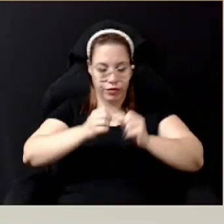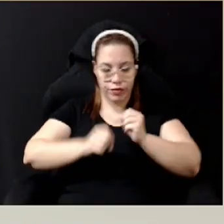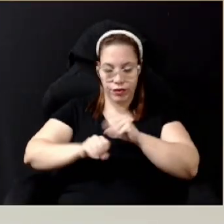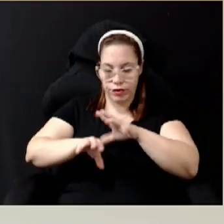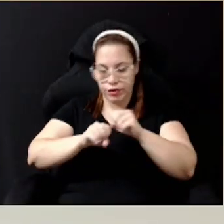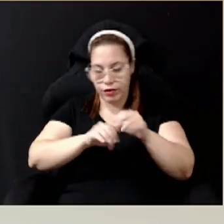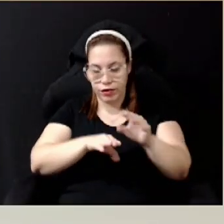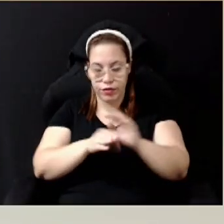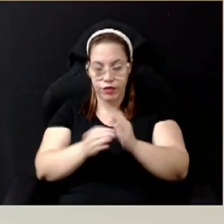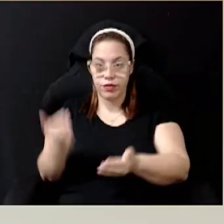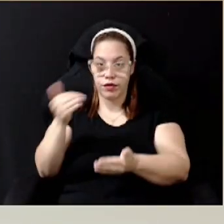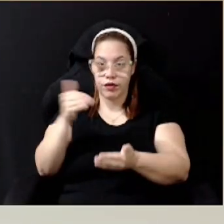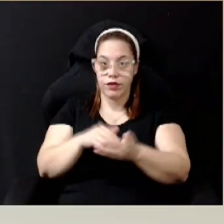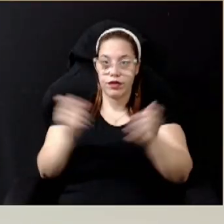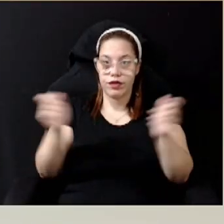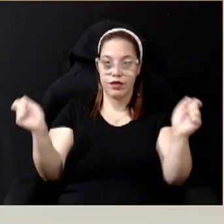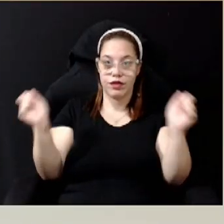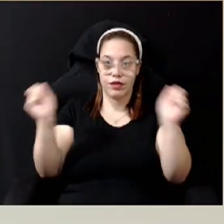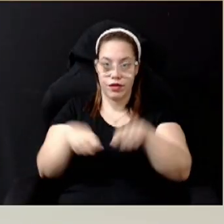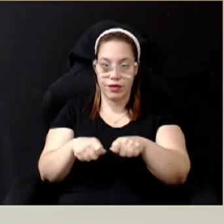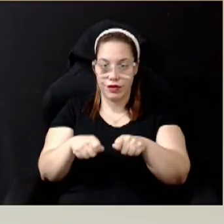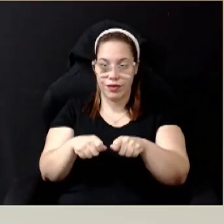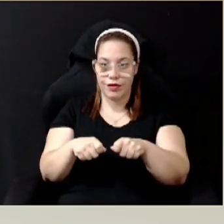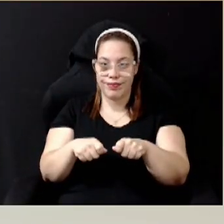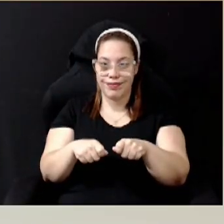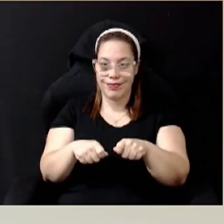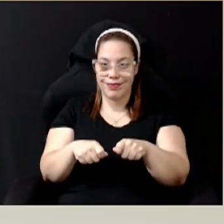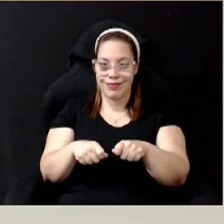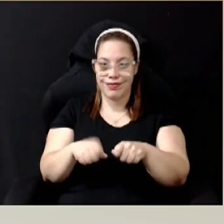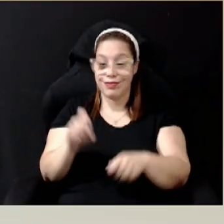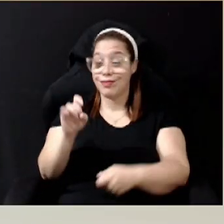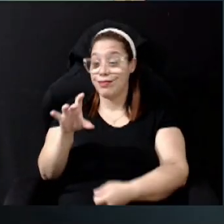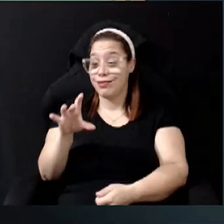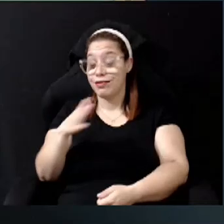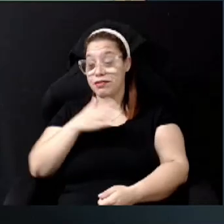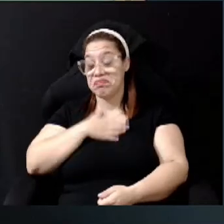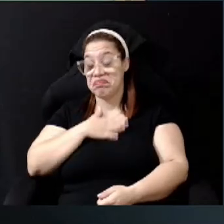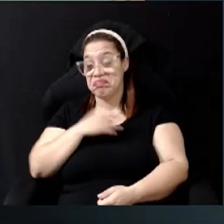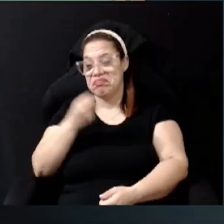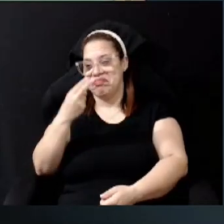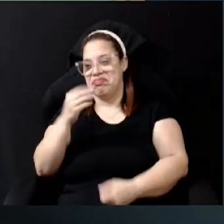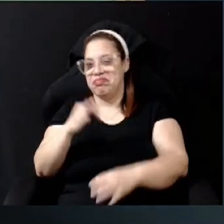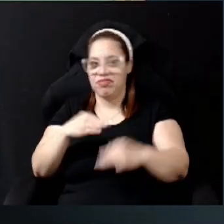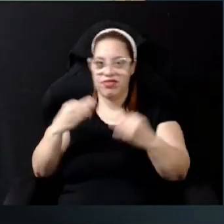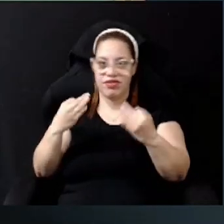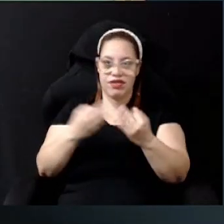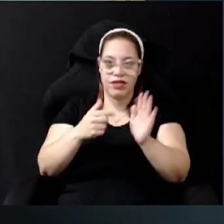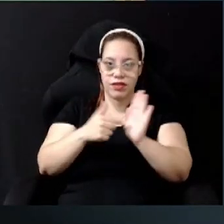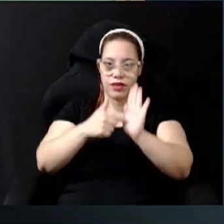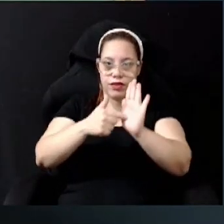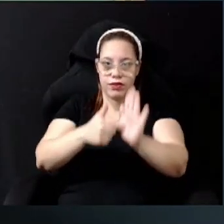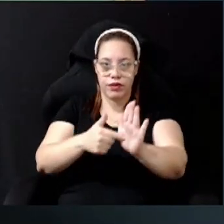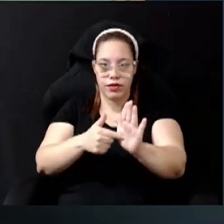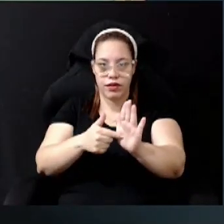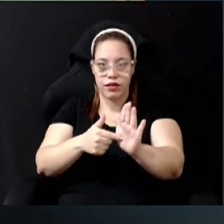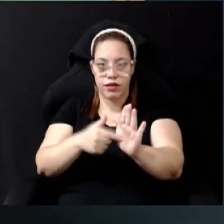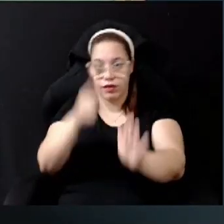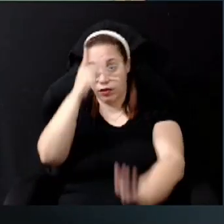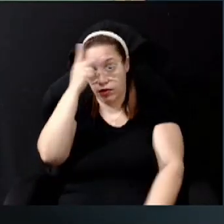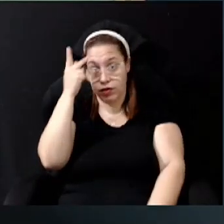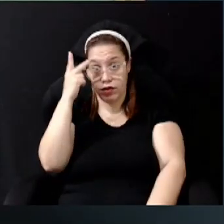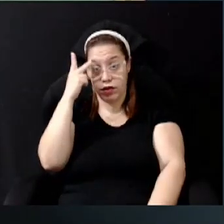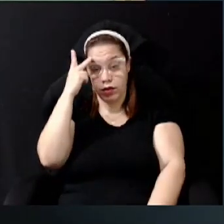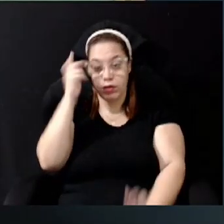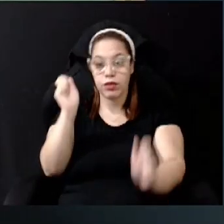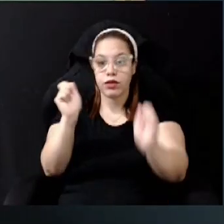as possibilidades, não só para mim ou para minha família, mas mostrar também para outras pessoas que sim, é possível